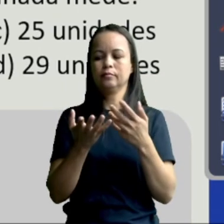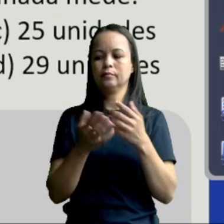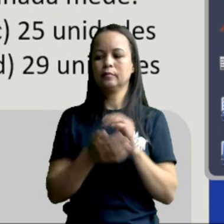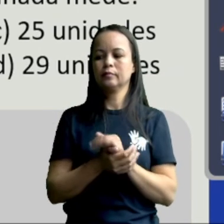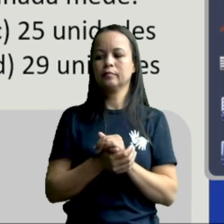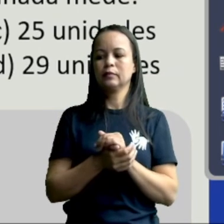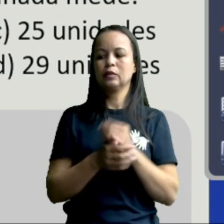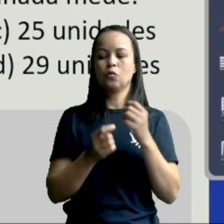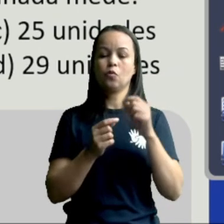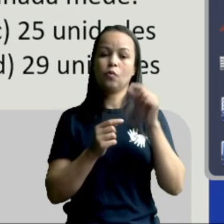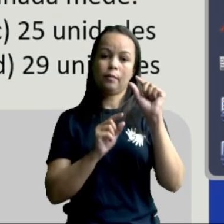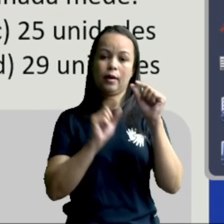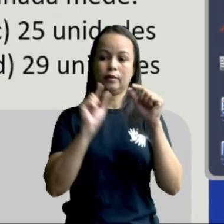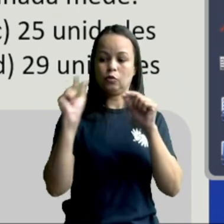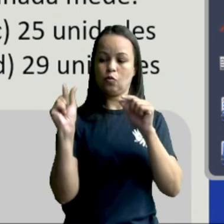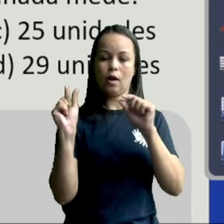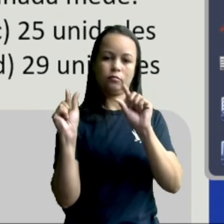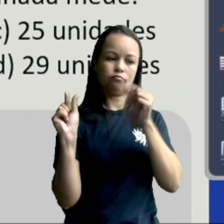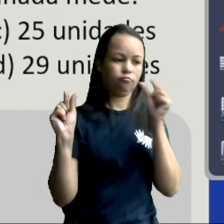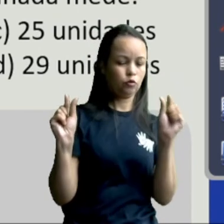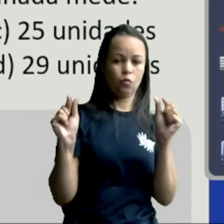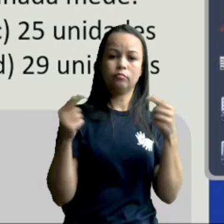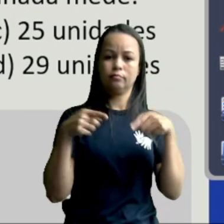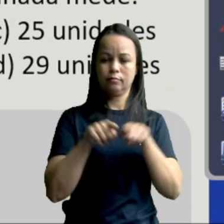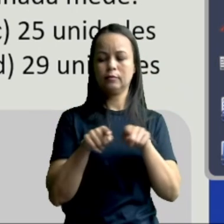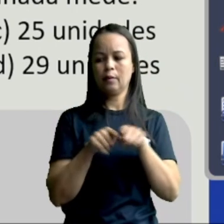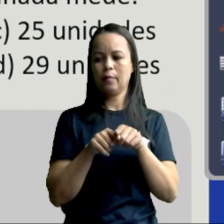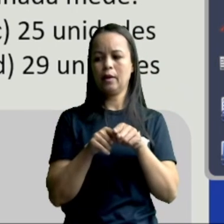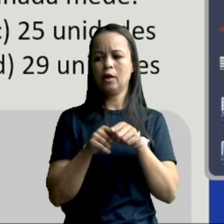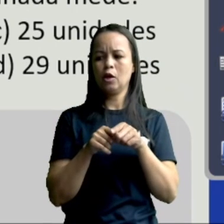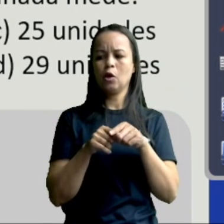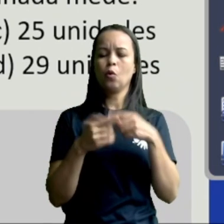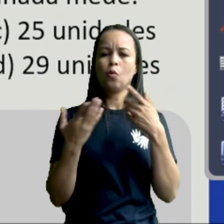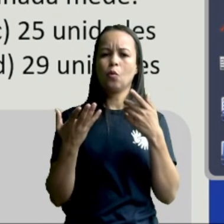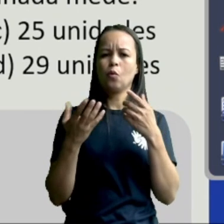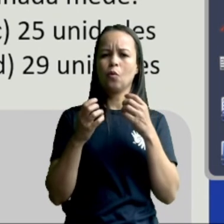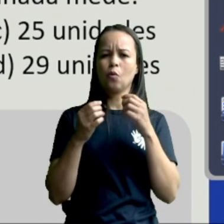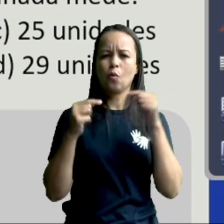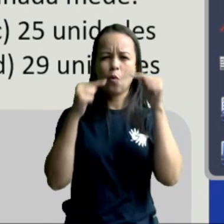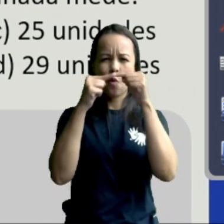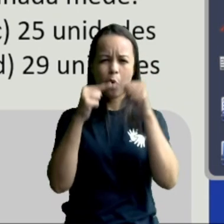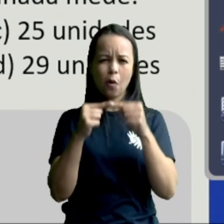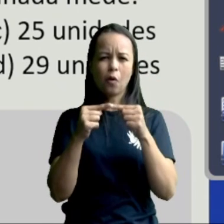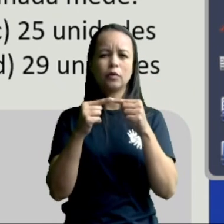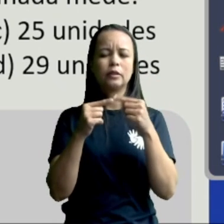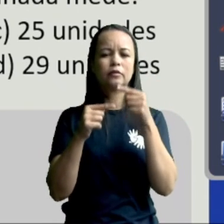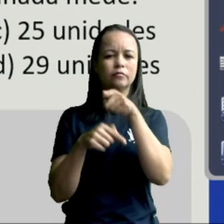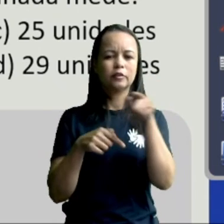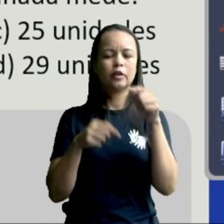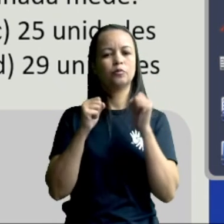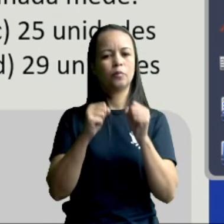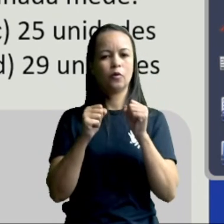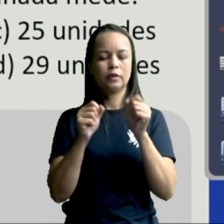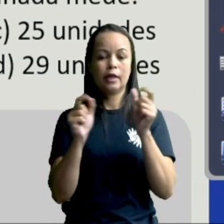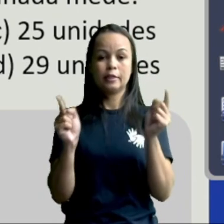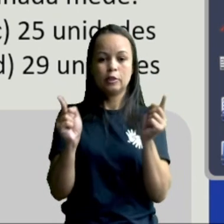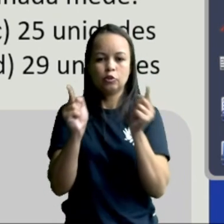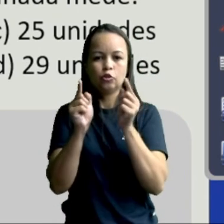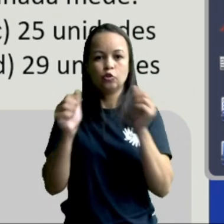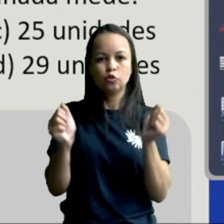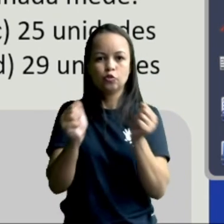Uma parte está usada aqui, outra parte está usada aqui. Então, concorda que você pode trazer esse pedaço de triângulo